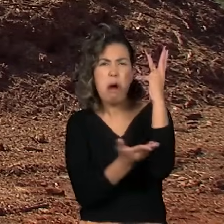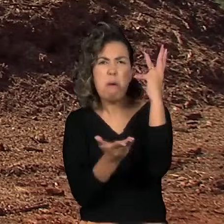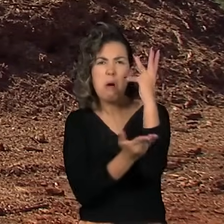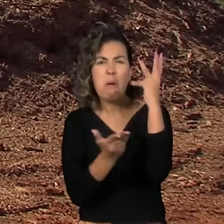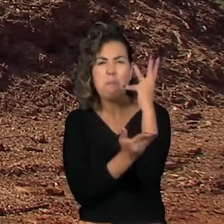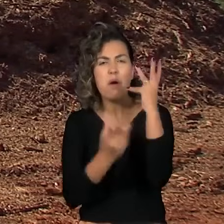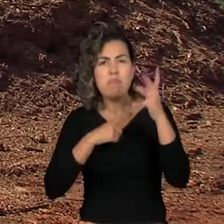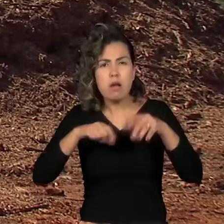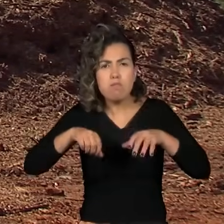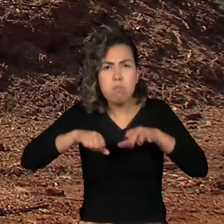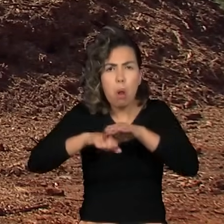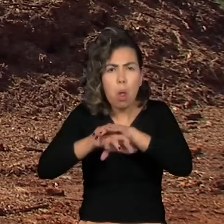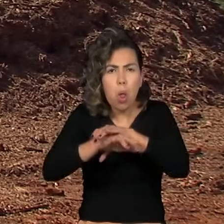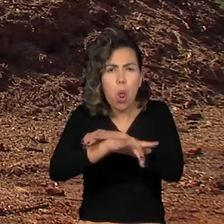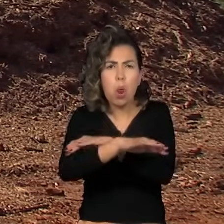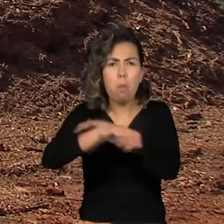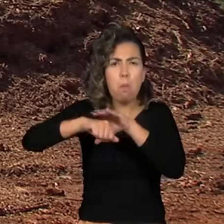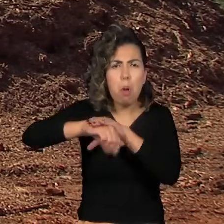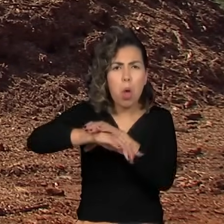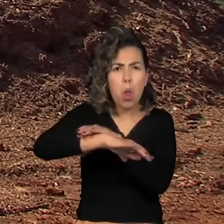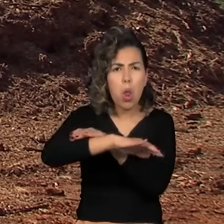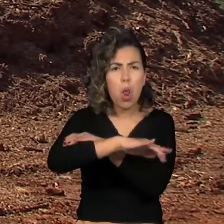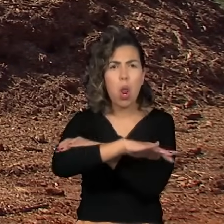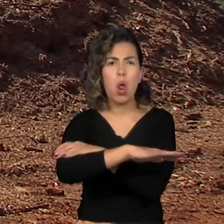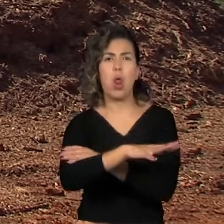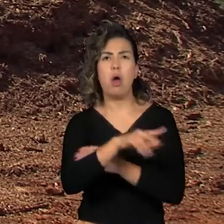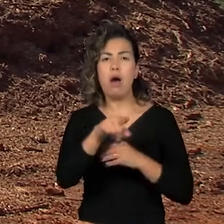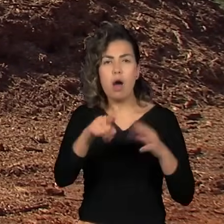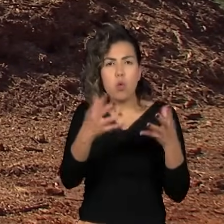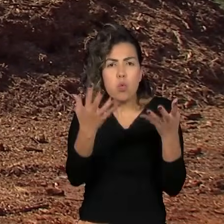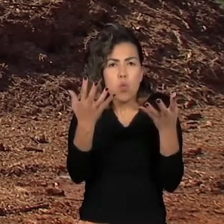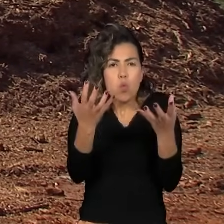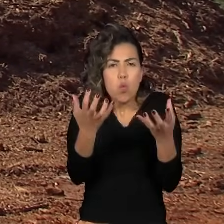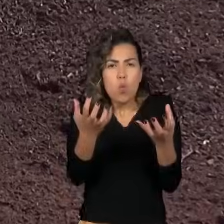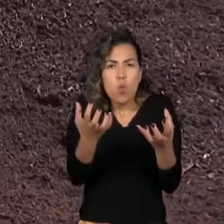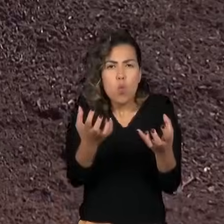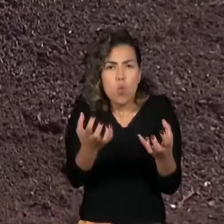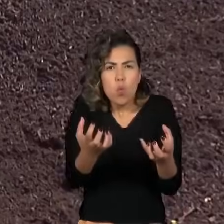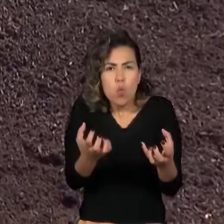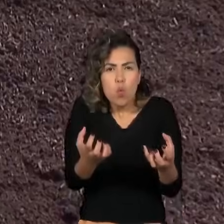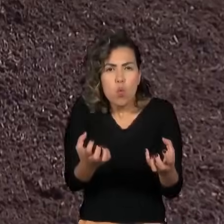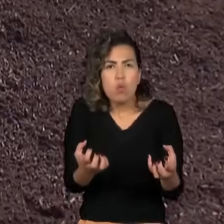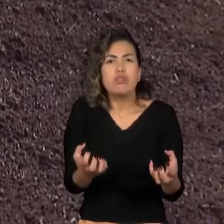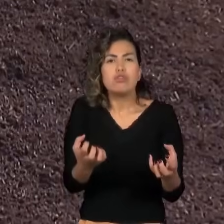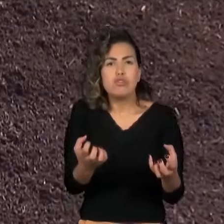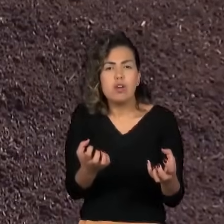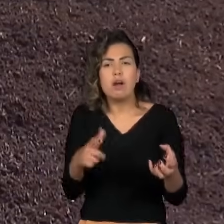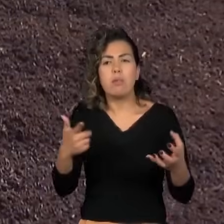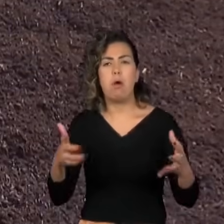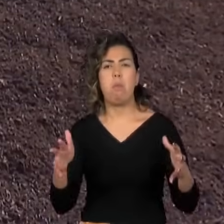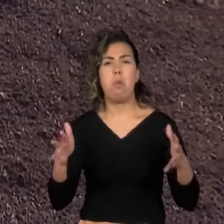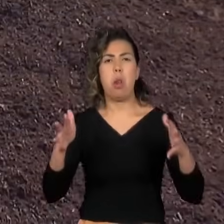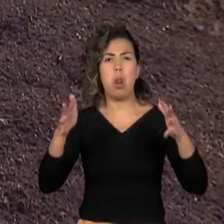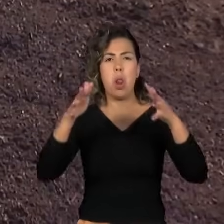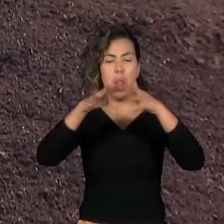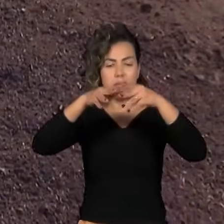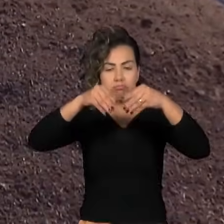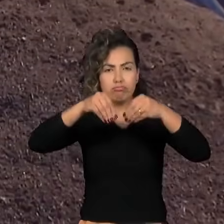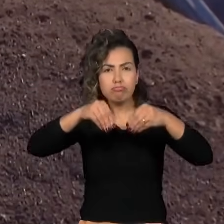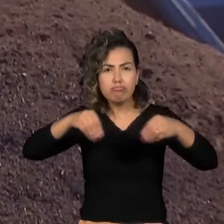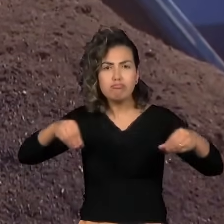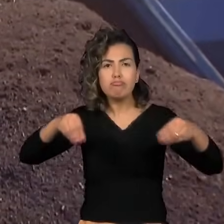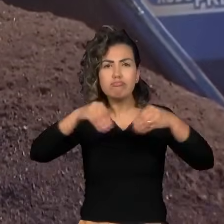O material é deixado para secar. Mais tarde, é misturado ao lodo e separado em pilhas para compostagem.